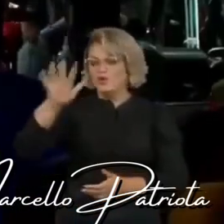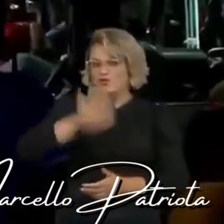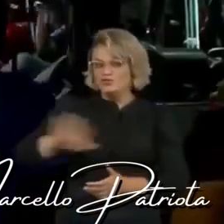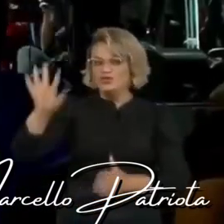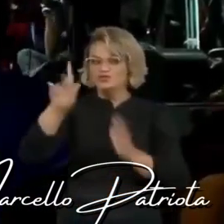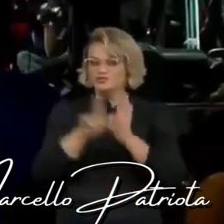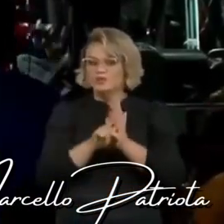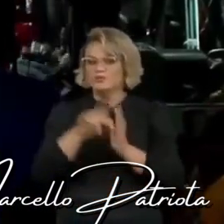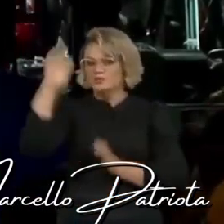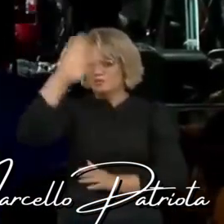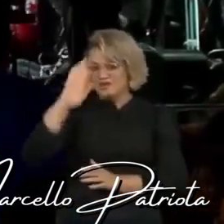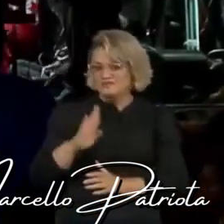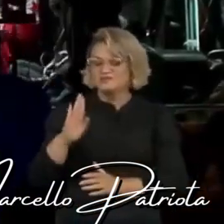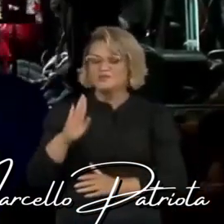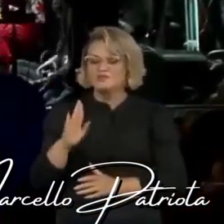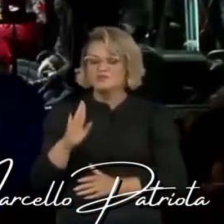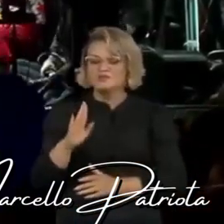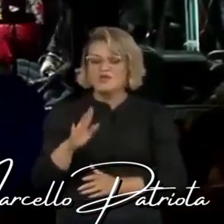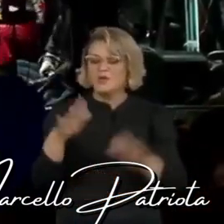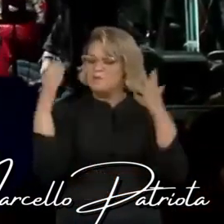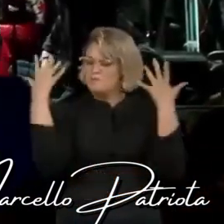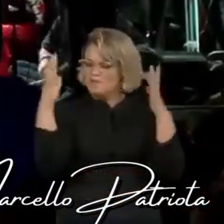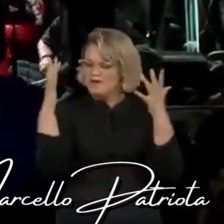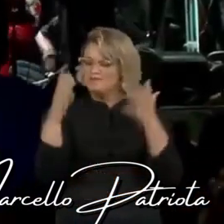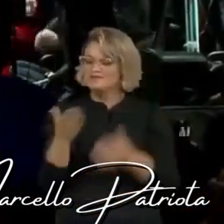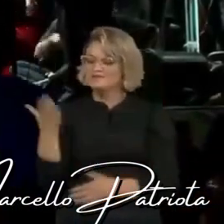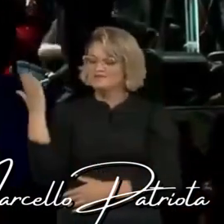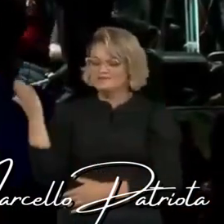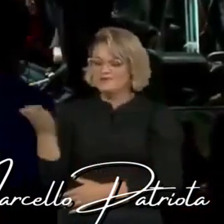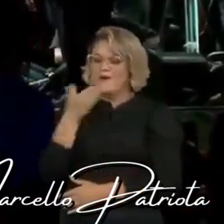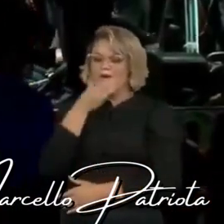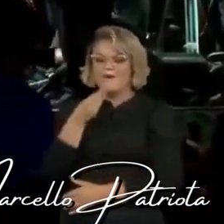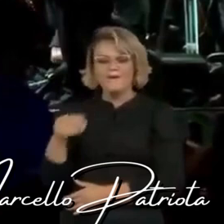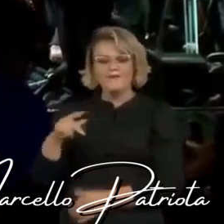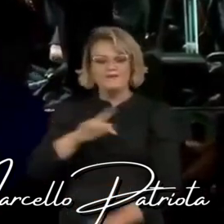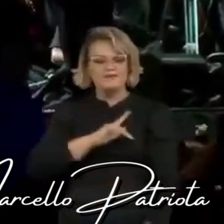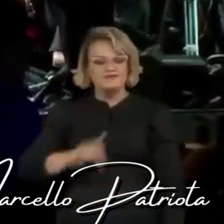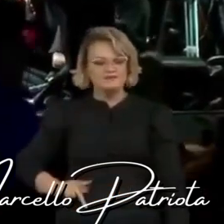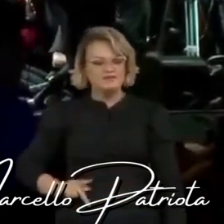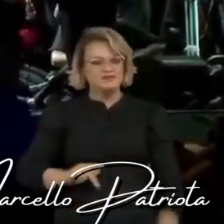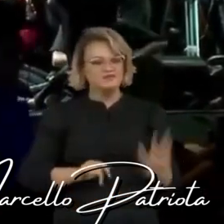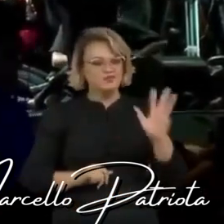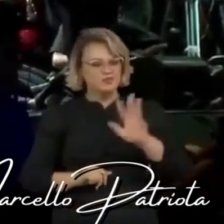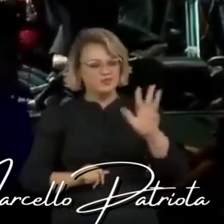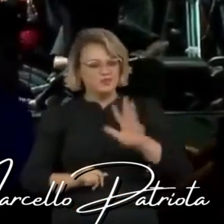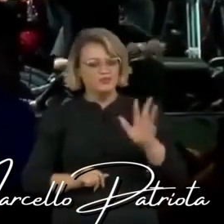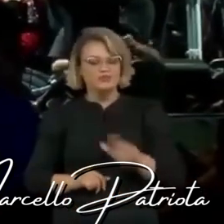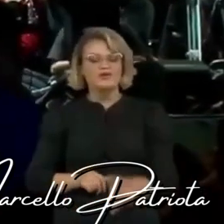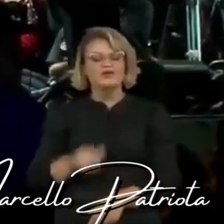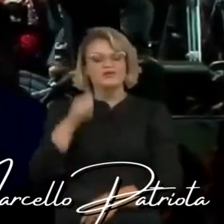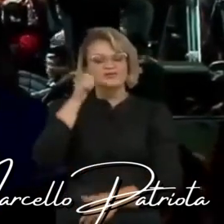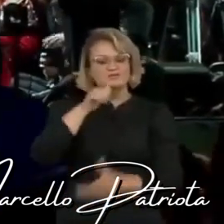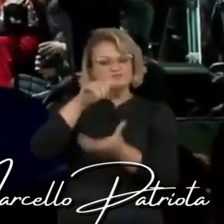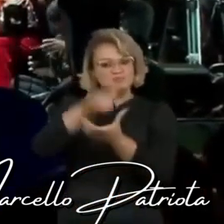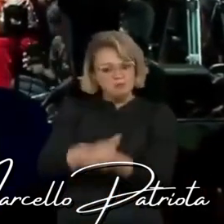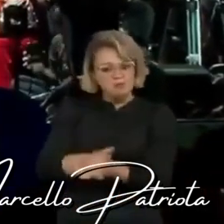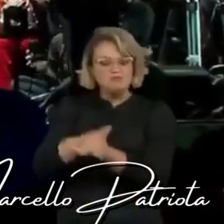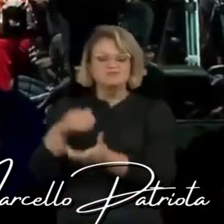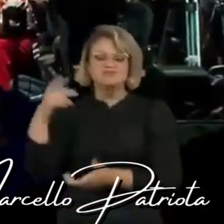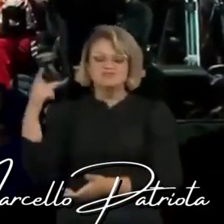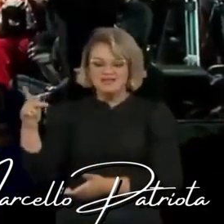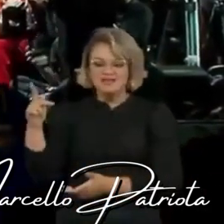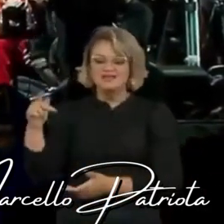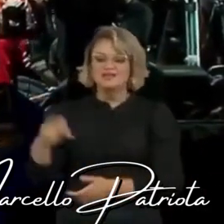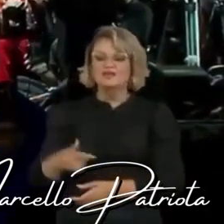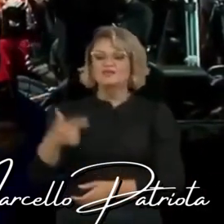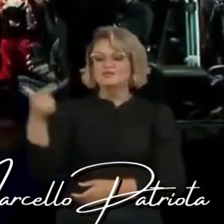Venho cumprimentar nosso presidente Lula, nossa querida Janja,